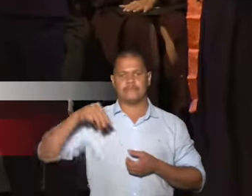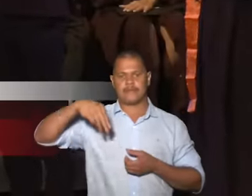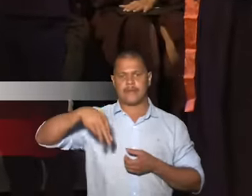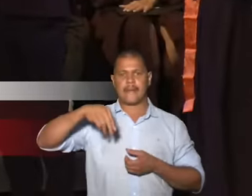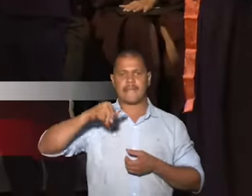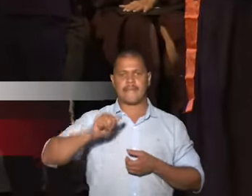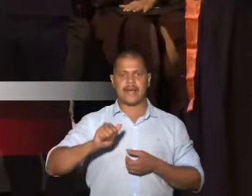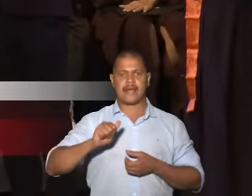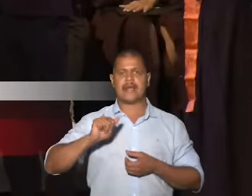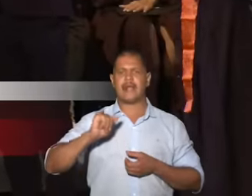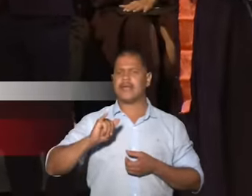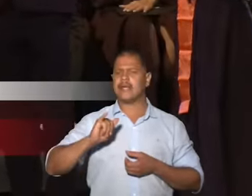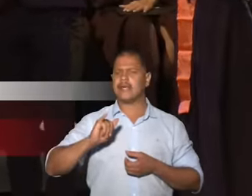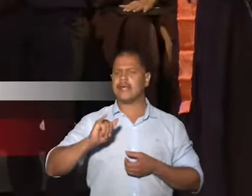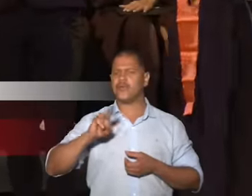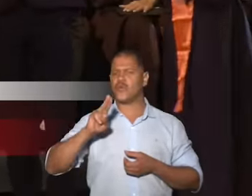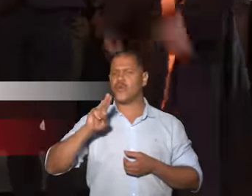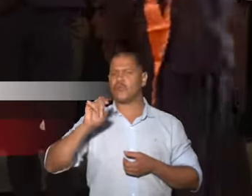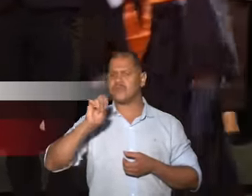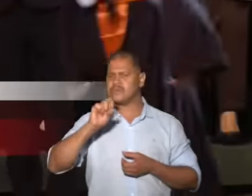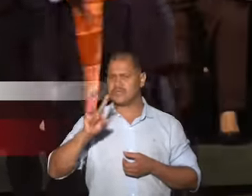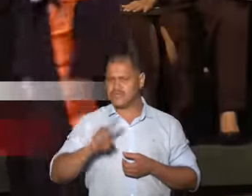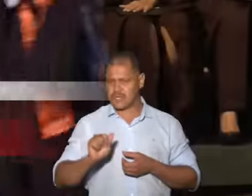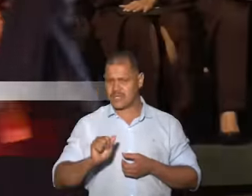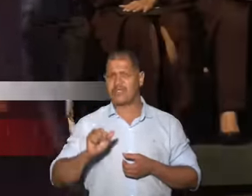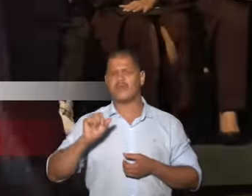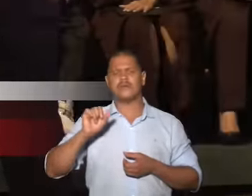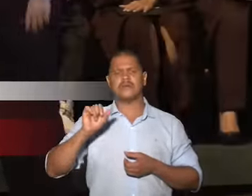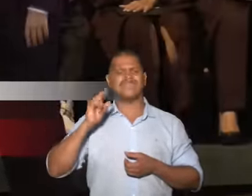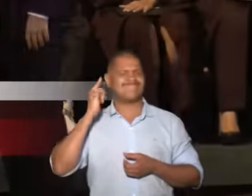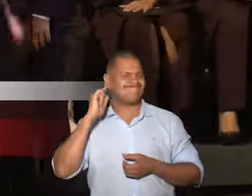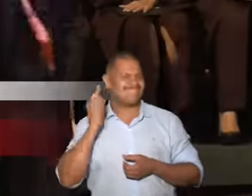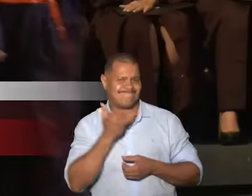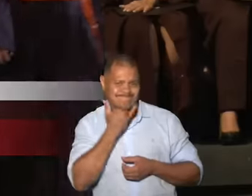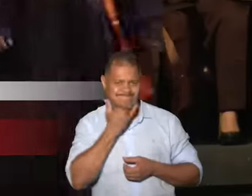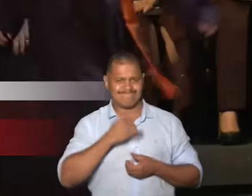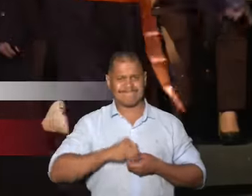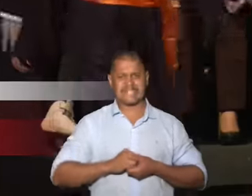Maílza Honório de Aguiar Soares.